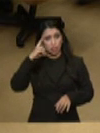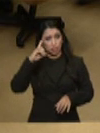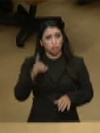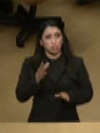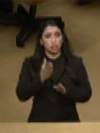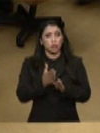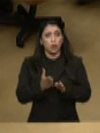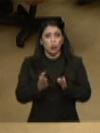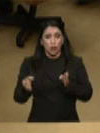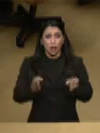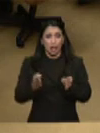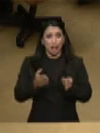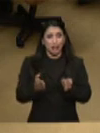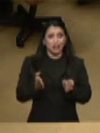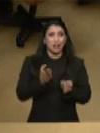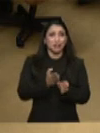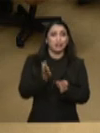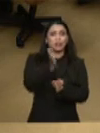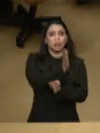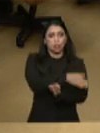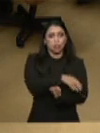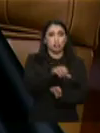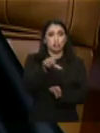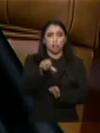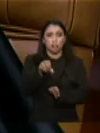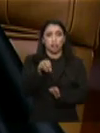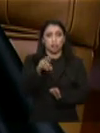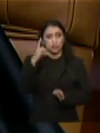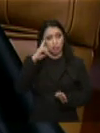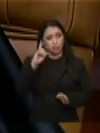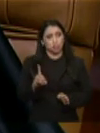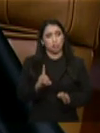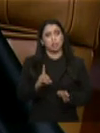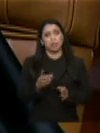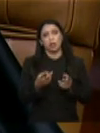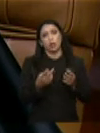anterioridade nonagesimal, conforme a natureza do tributo.